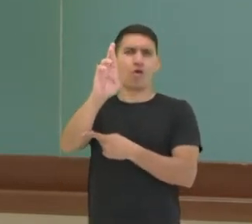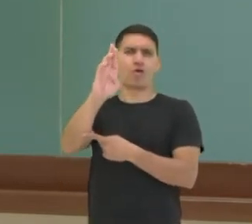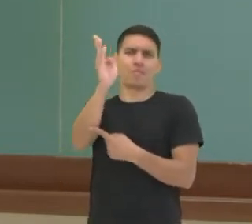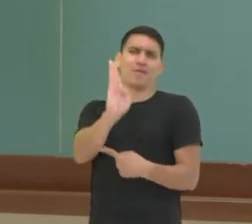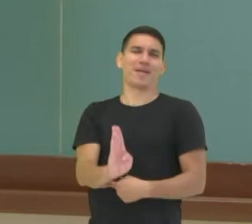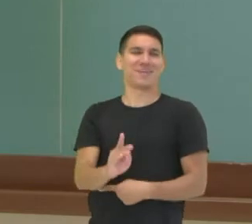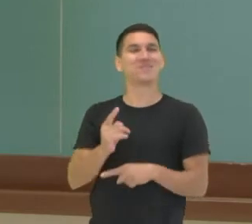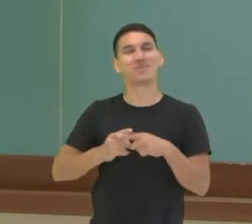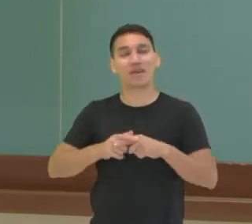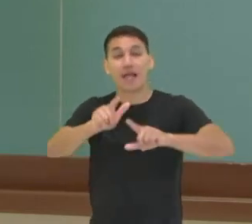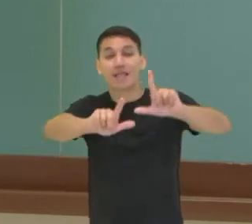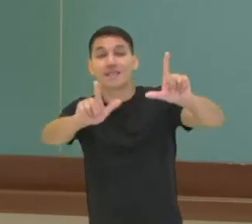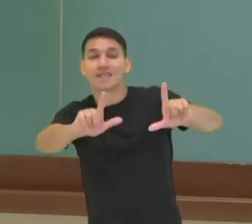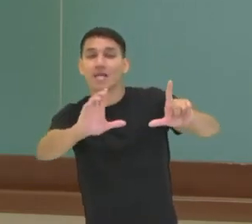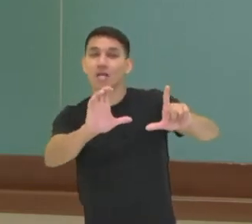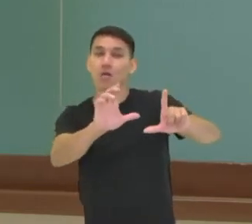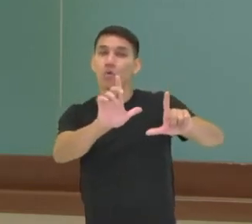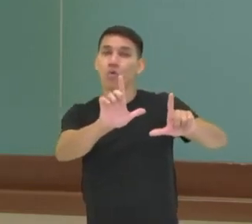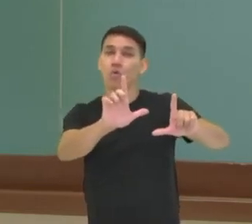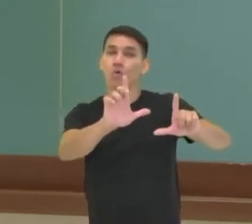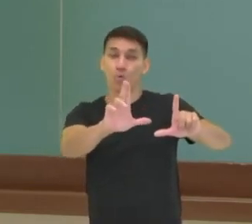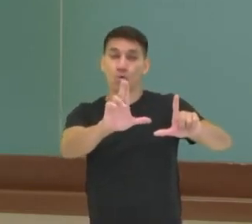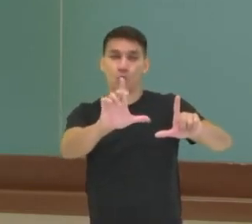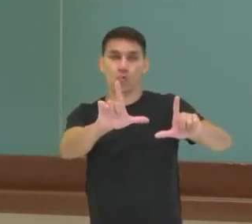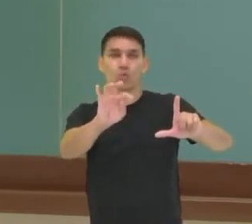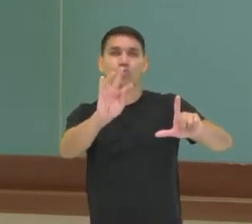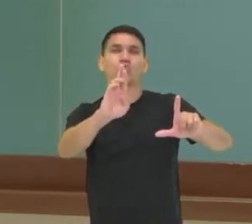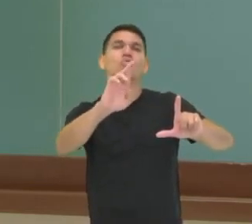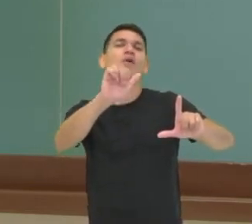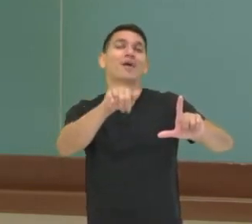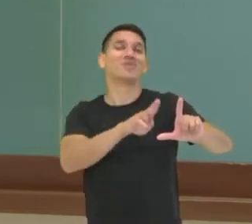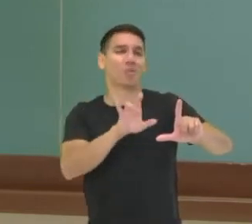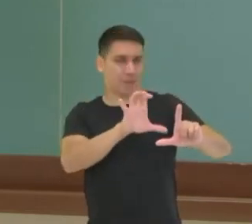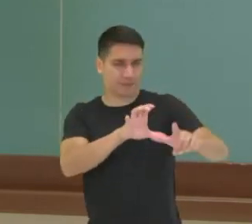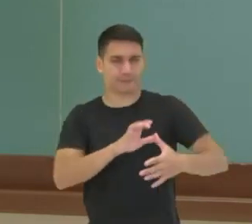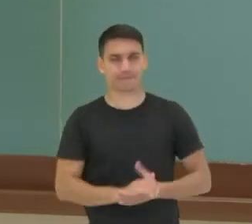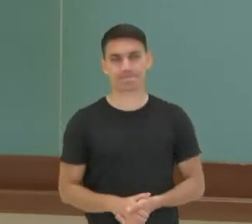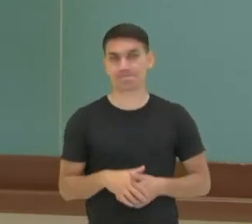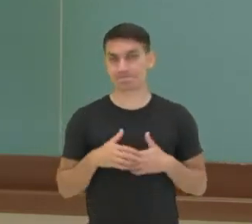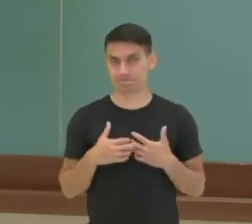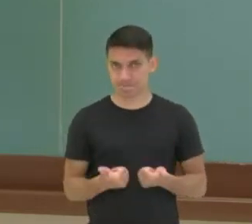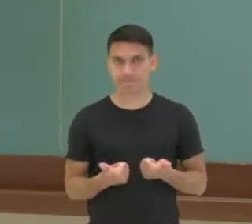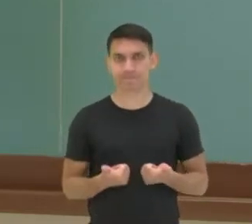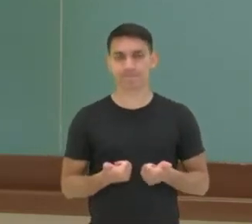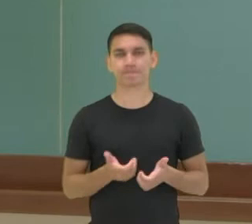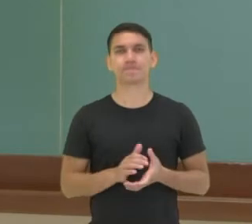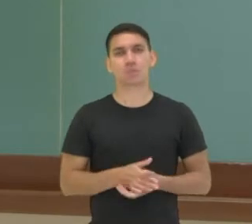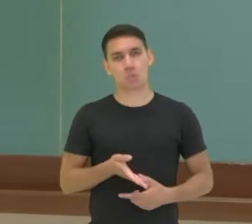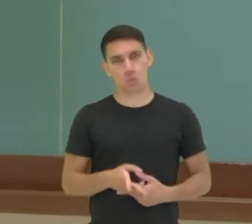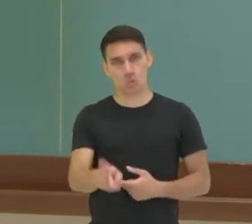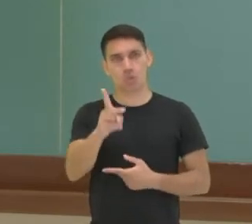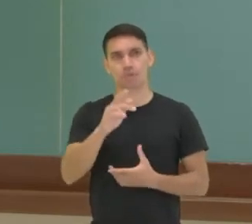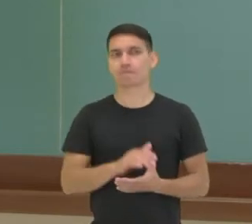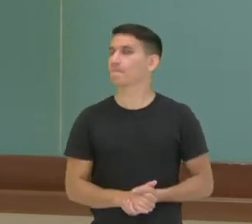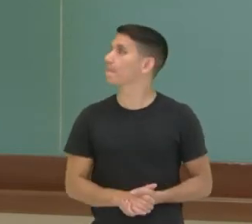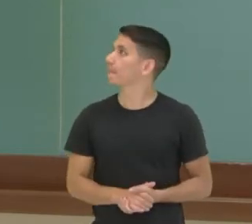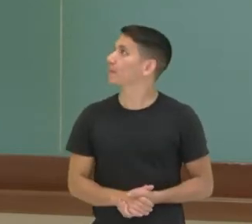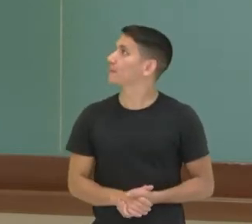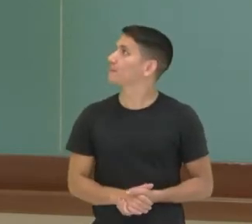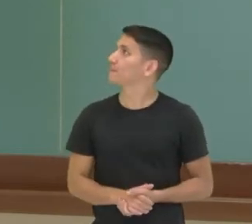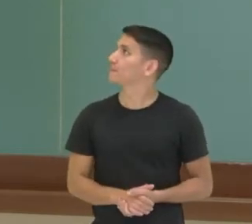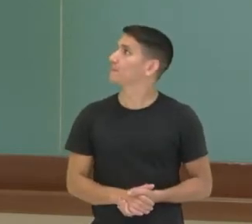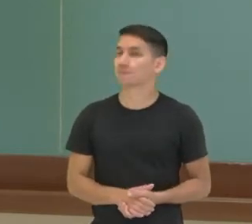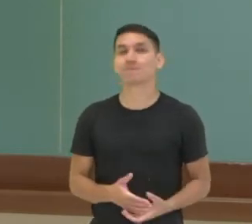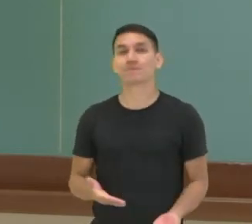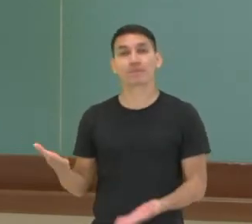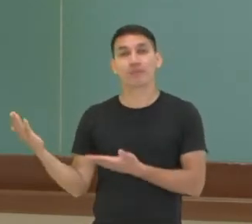um programa na TV Cultura com este nome, certo? Beleza? Vamos adiante.